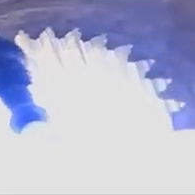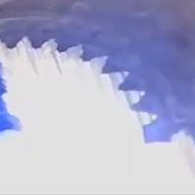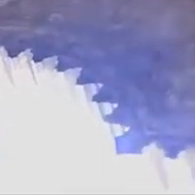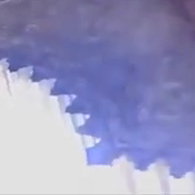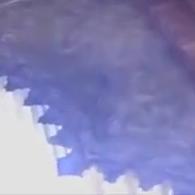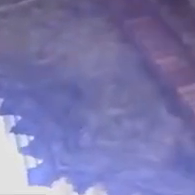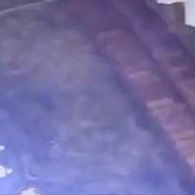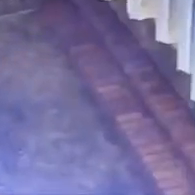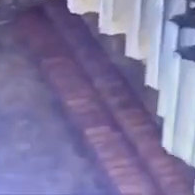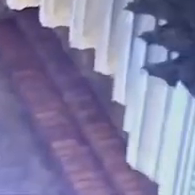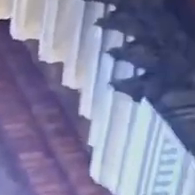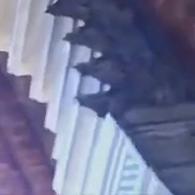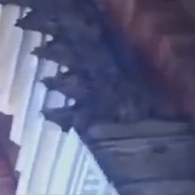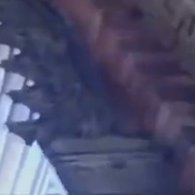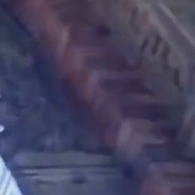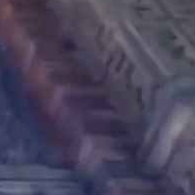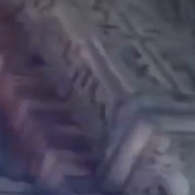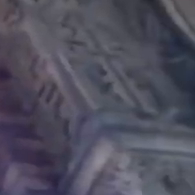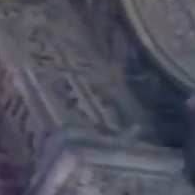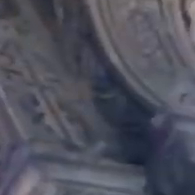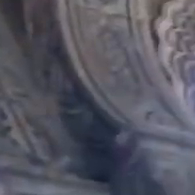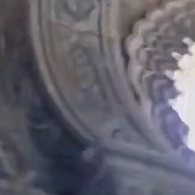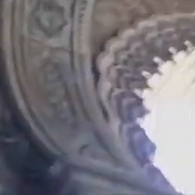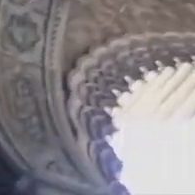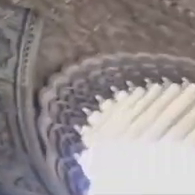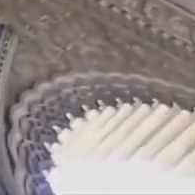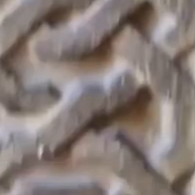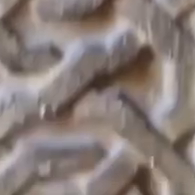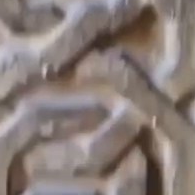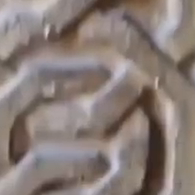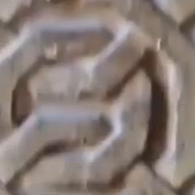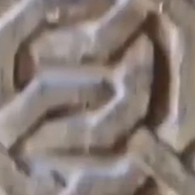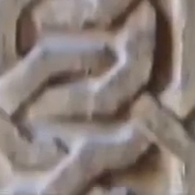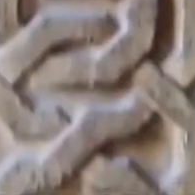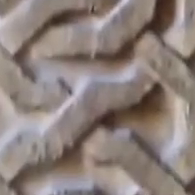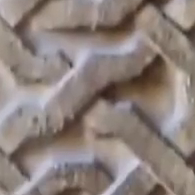No dizer dos arquitetos, um exemplar de estilo eclético.